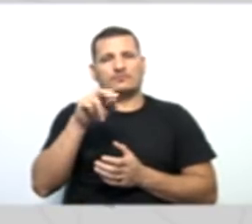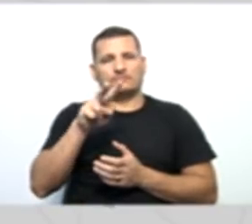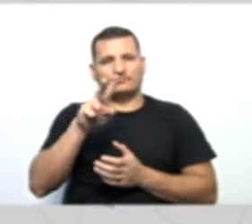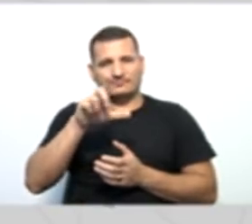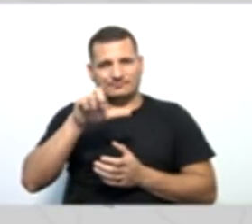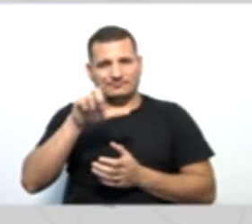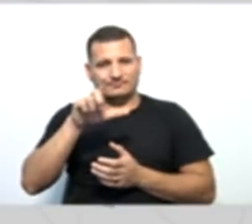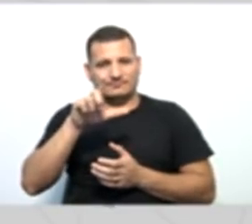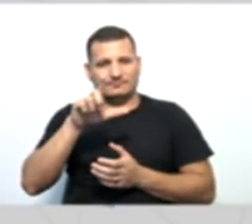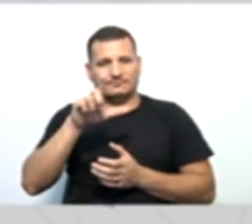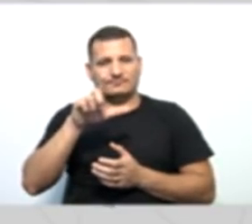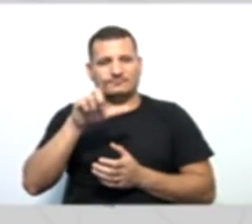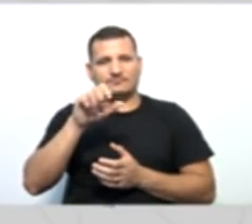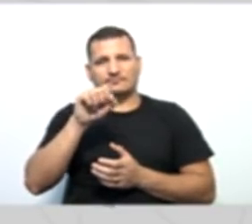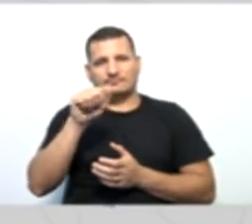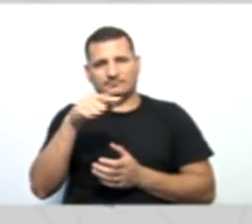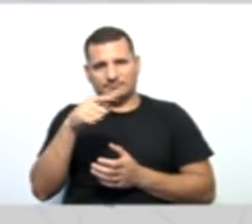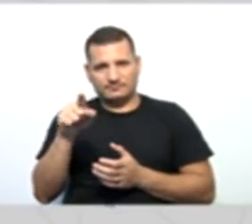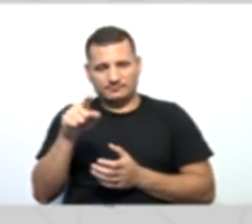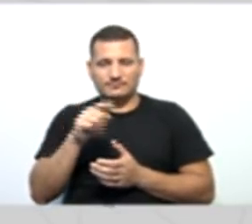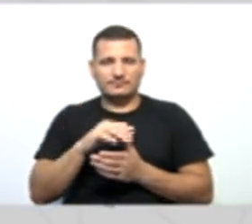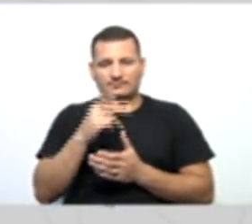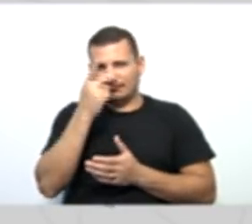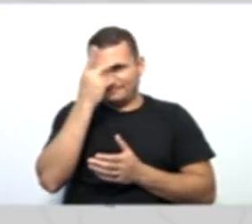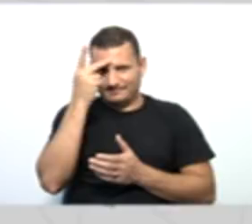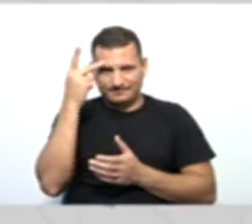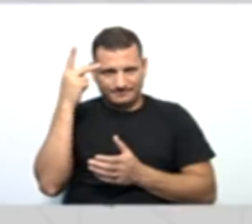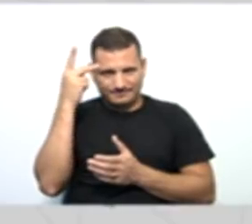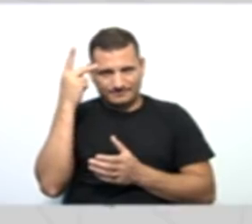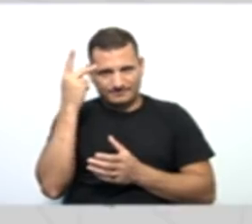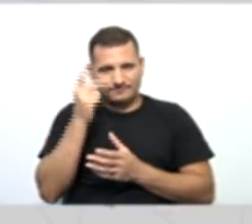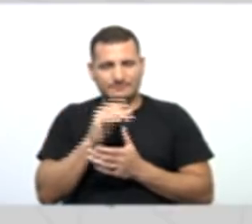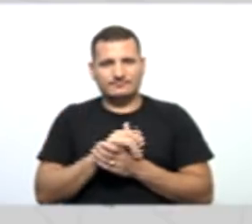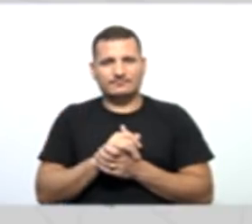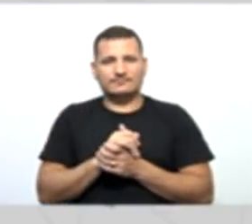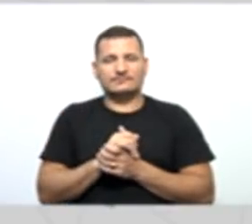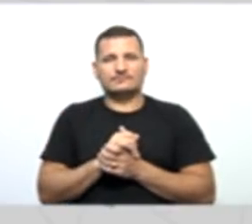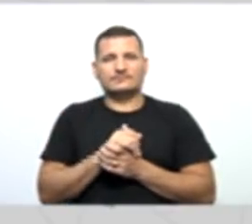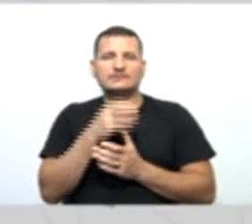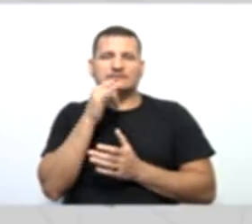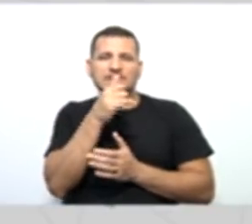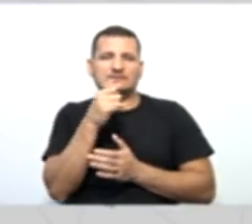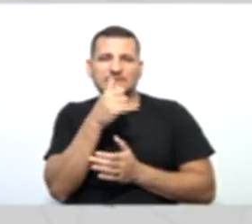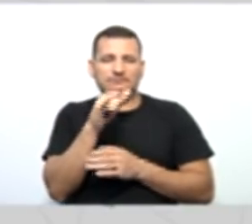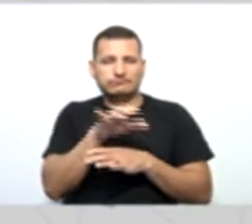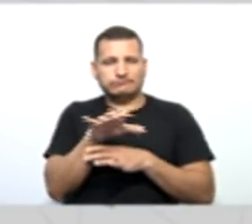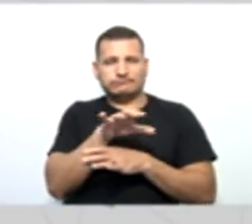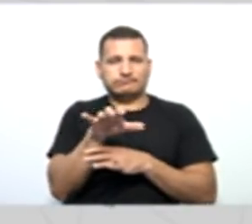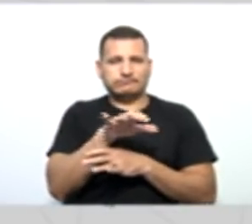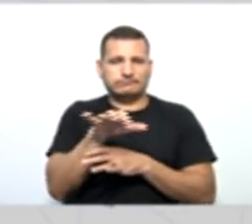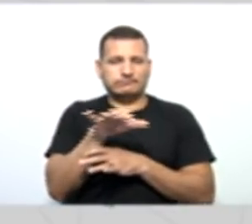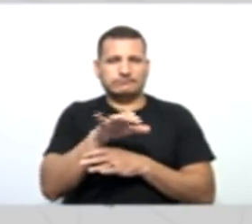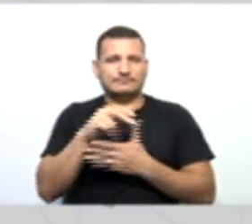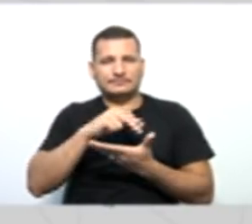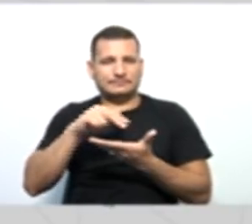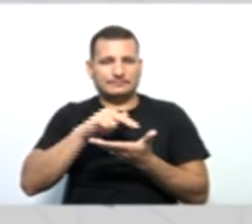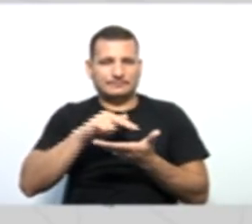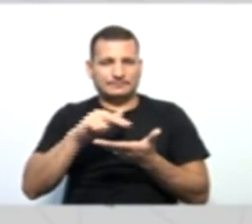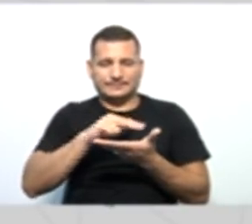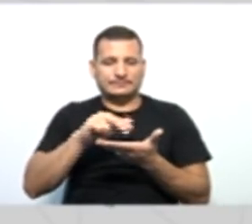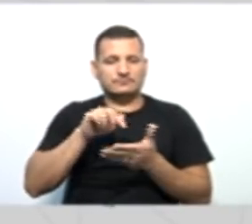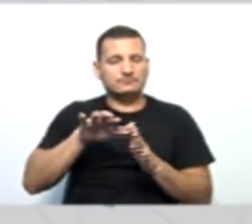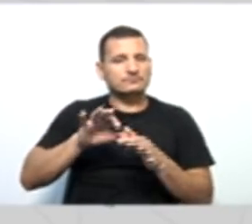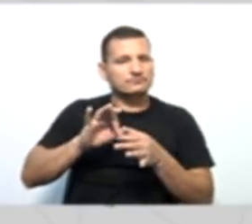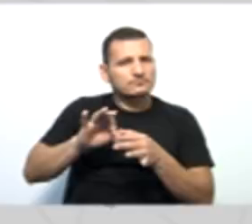vítima. Primeira coisa é não segurar se a pessoa estiver tendo algum tipo de convulsão, estiver se batendo, estiver se jogando no chão.